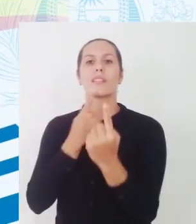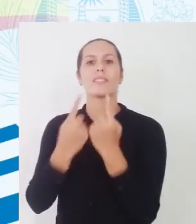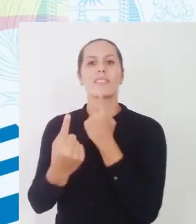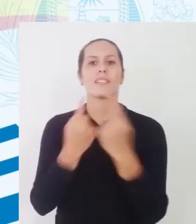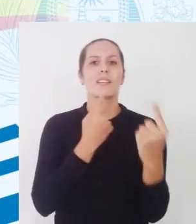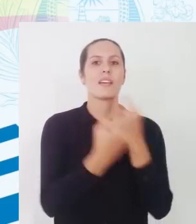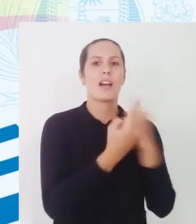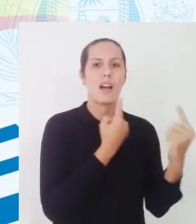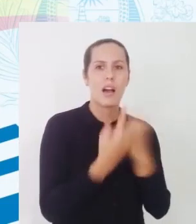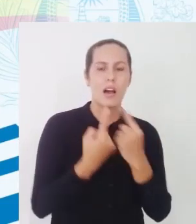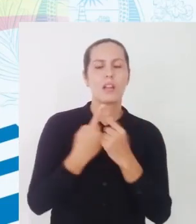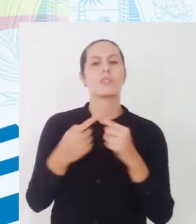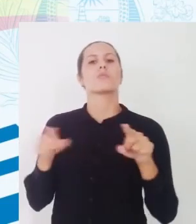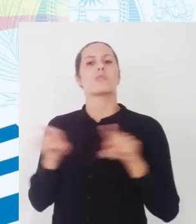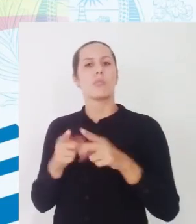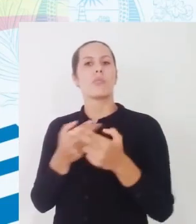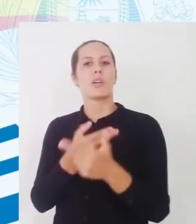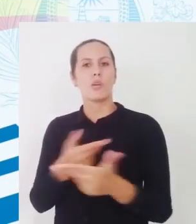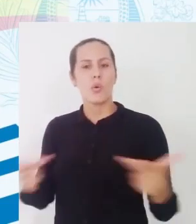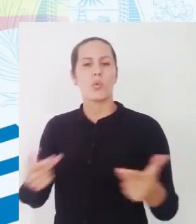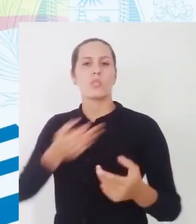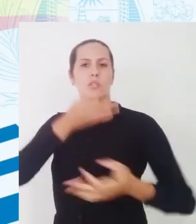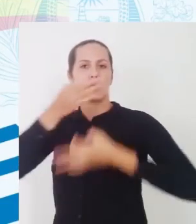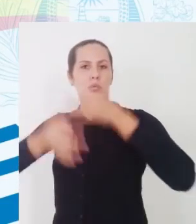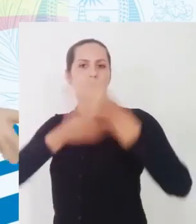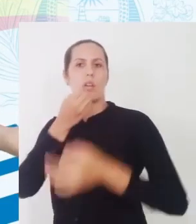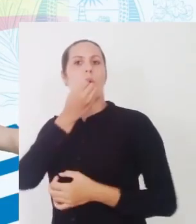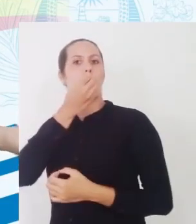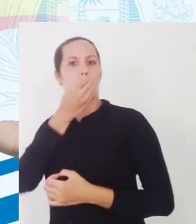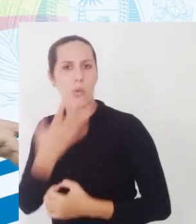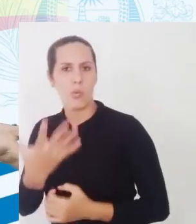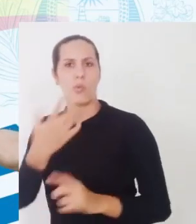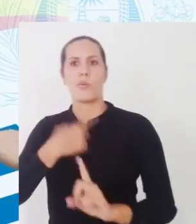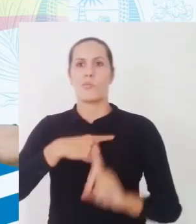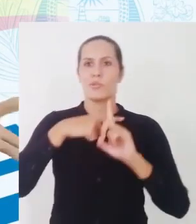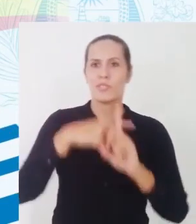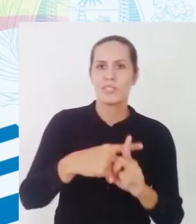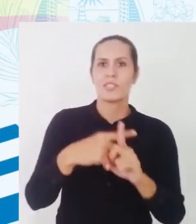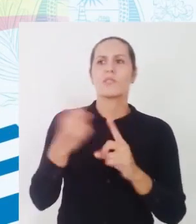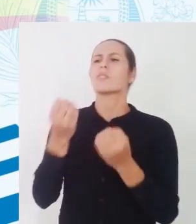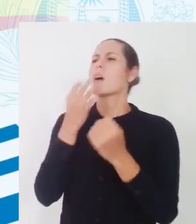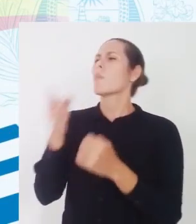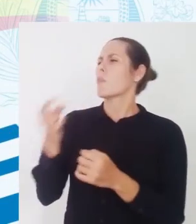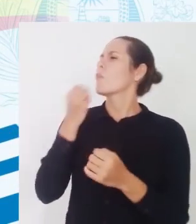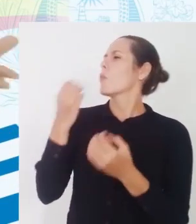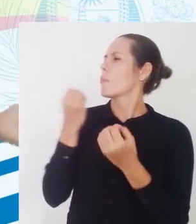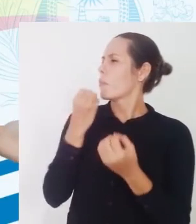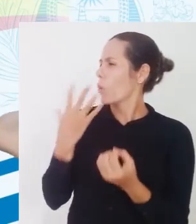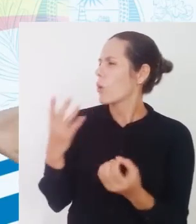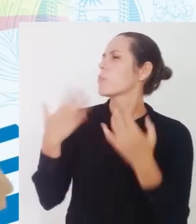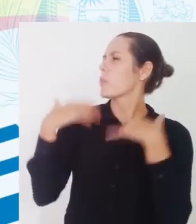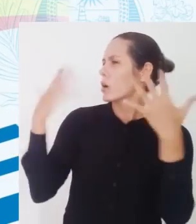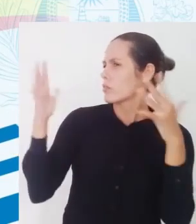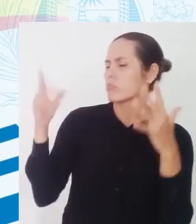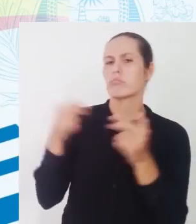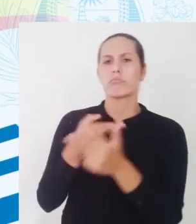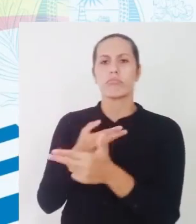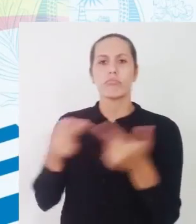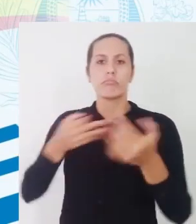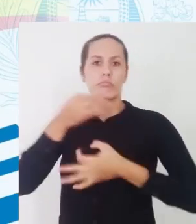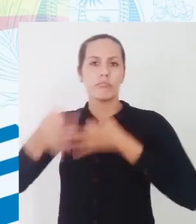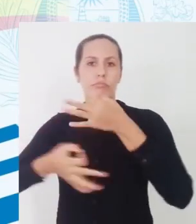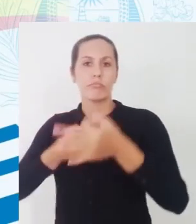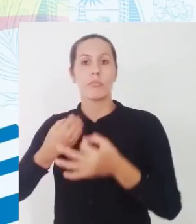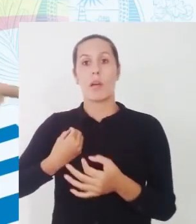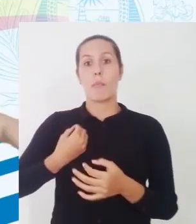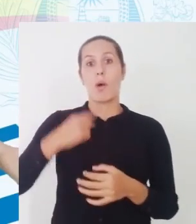os alunos. Elogios podem ser feitos, sugestões sobre a rotina da sala de aula também podem ser feitas,